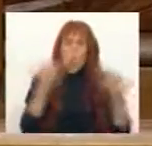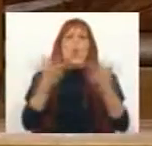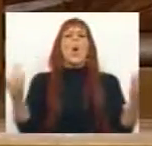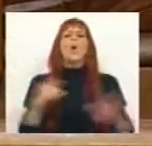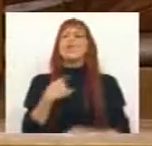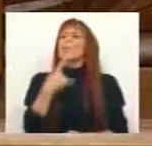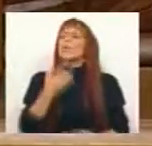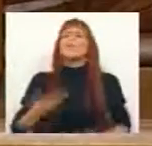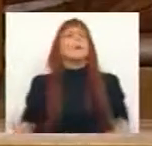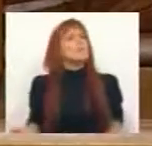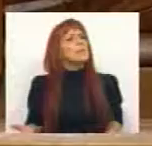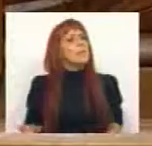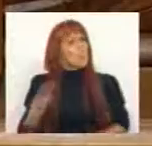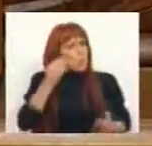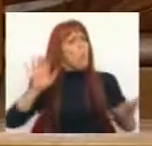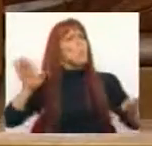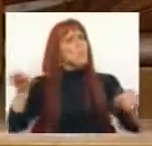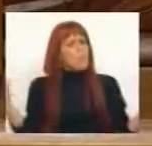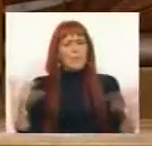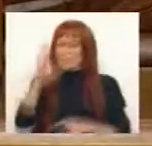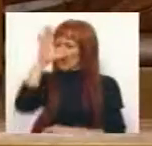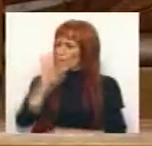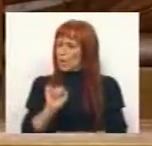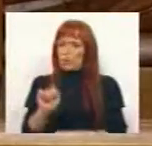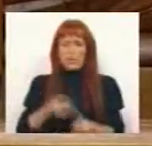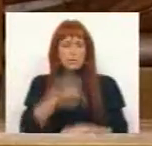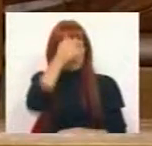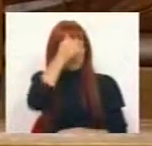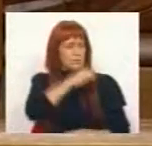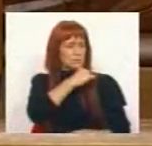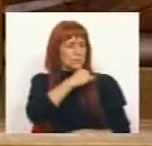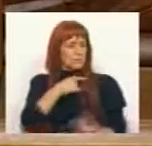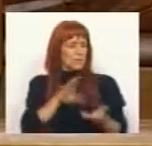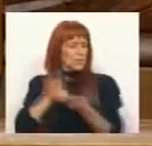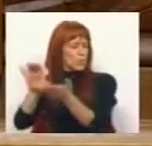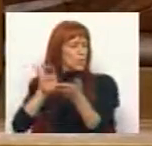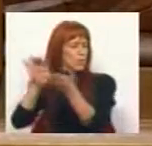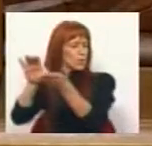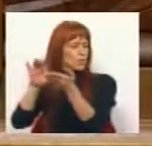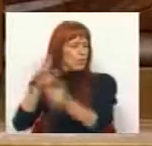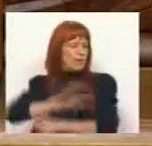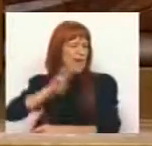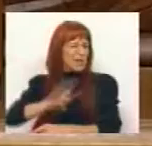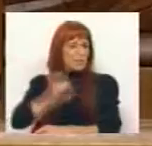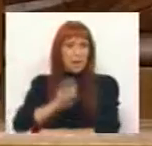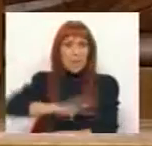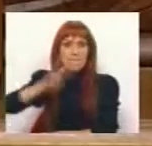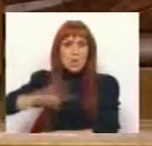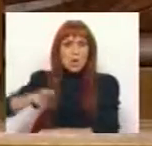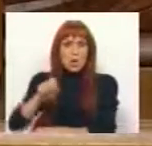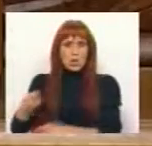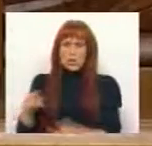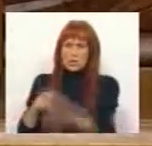hoje perguntamos como é possível que um governo feche os olhos a transferências de milhares de milhões de